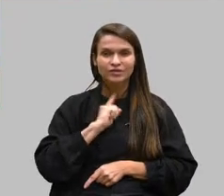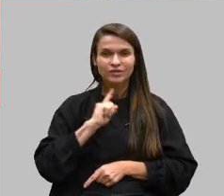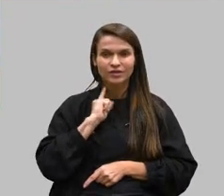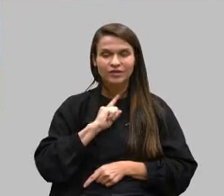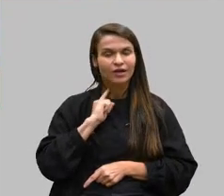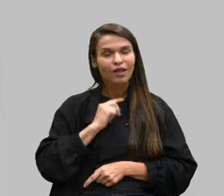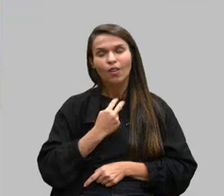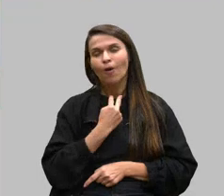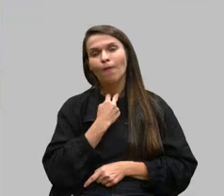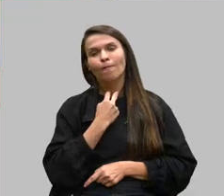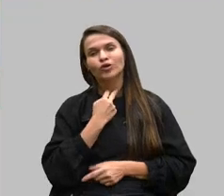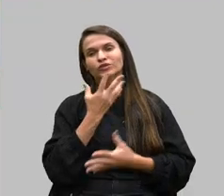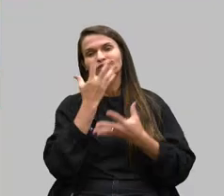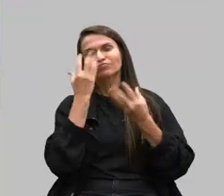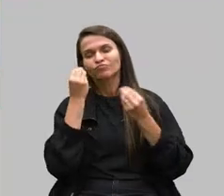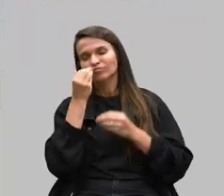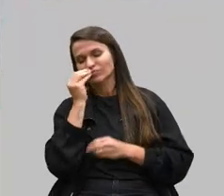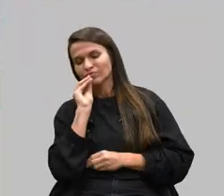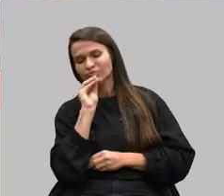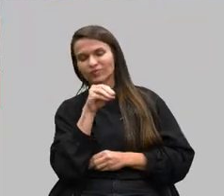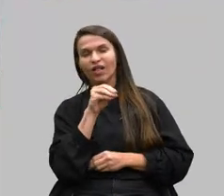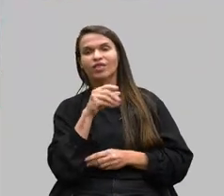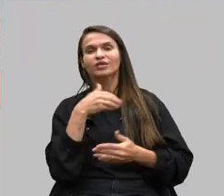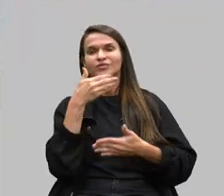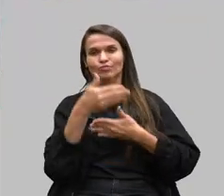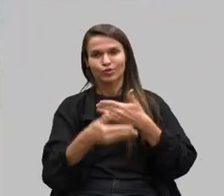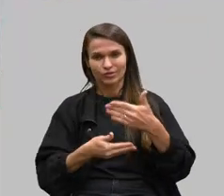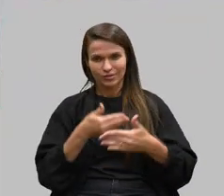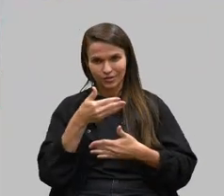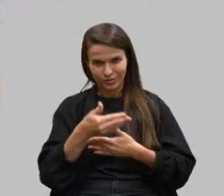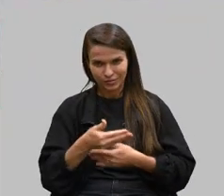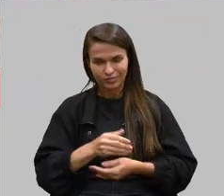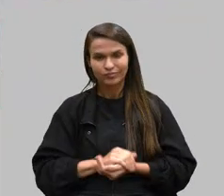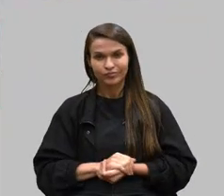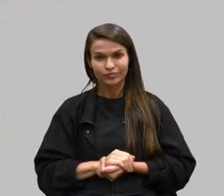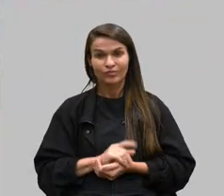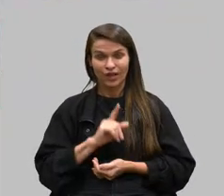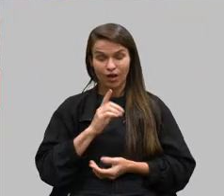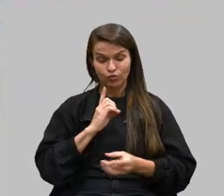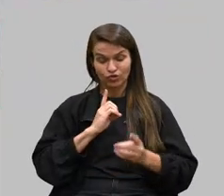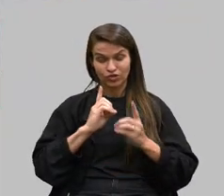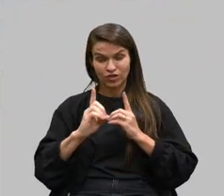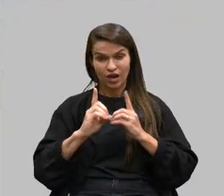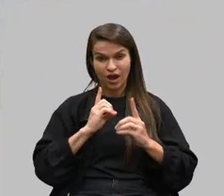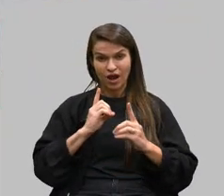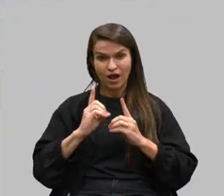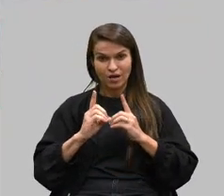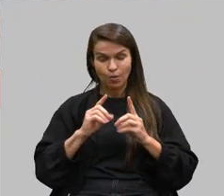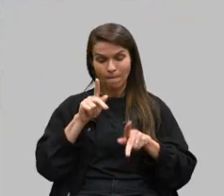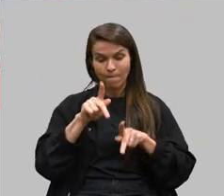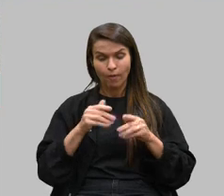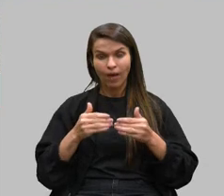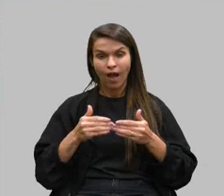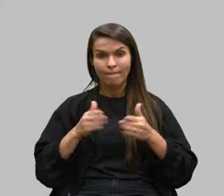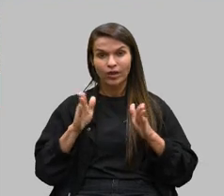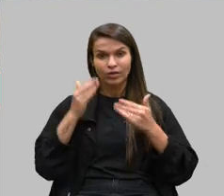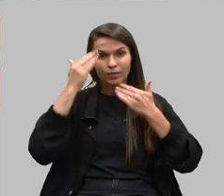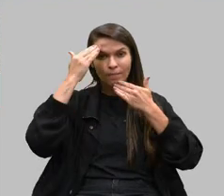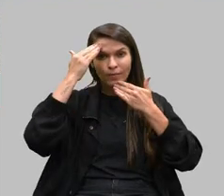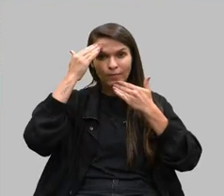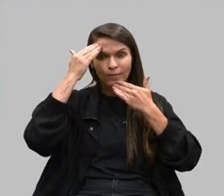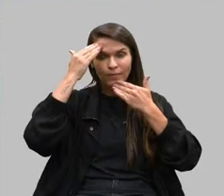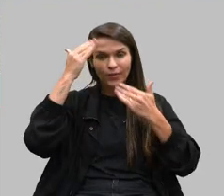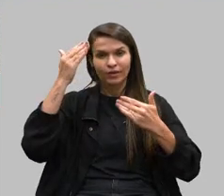não pode ser esquecido dentro desse processo Então esse vai ser um diálogo público aberto e muito obrigado pela